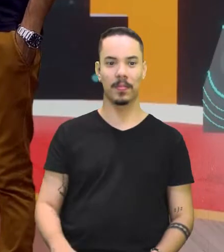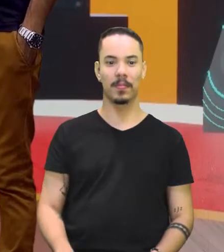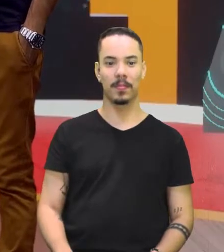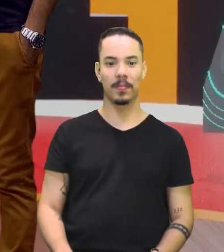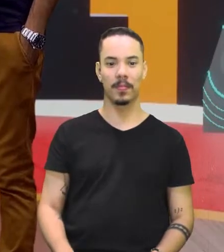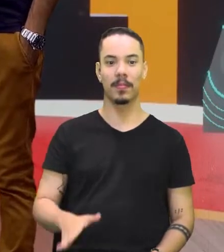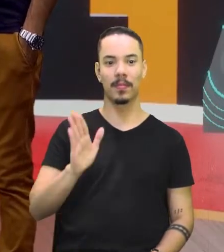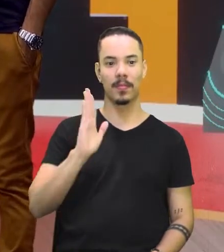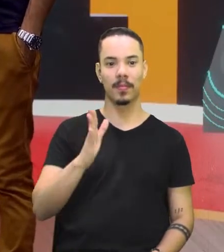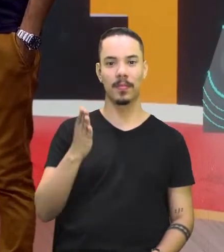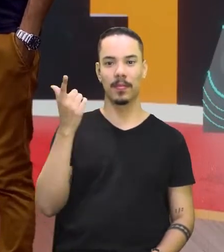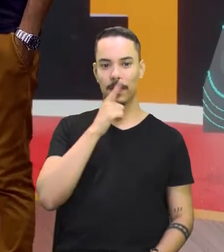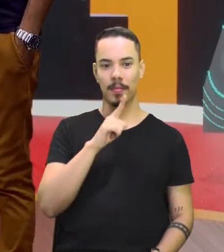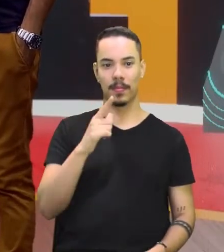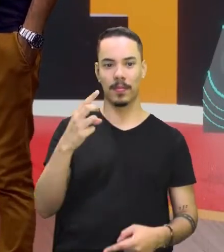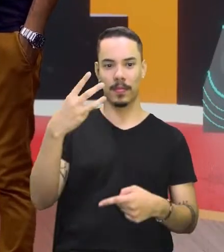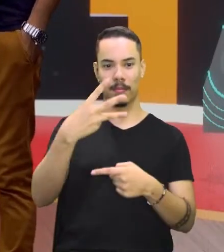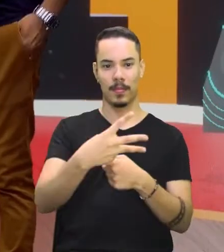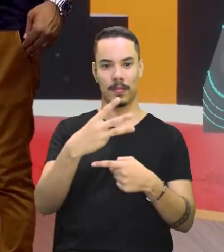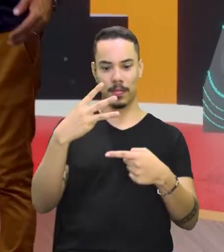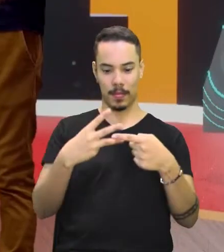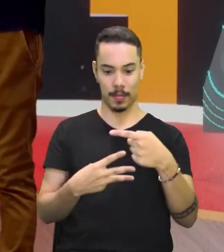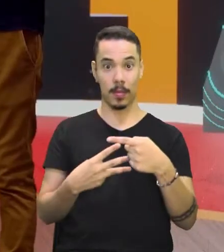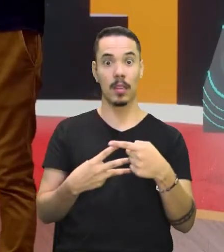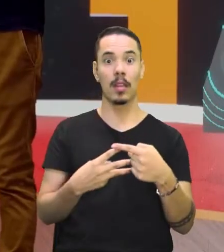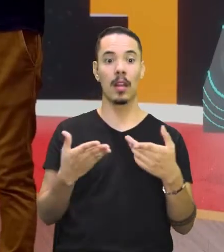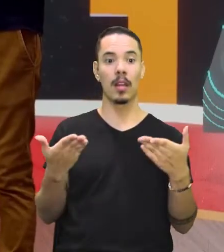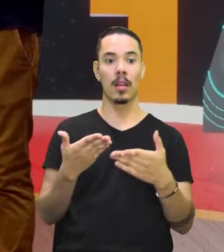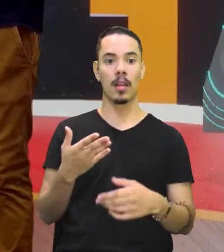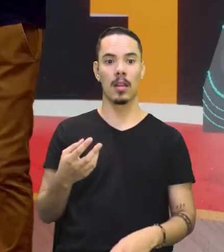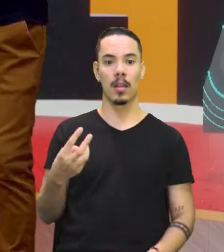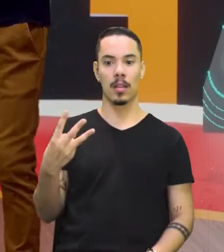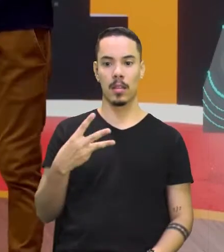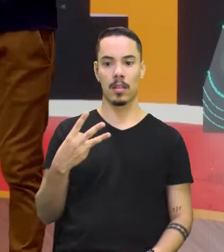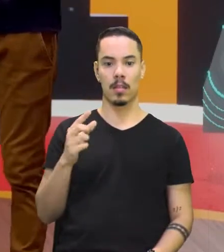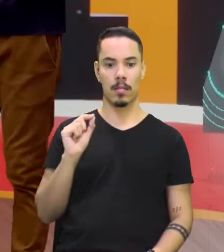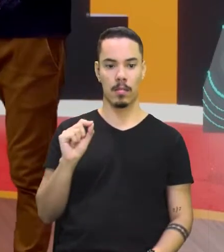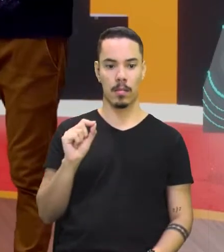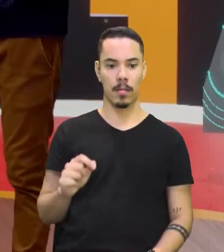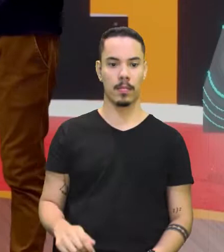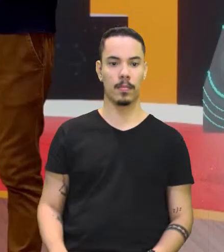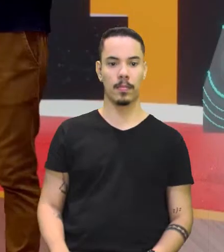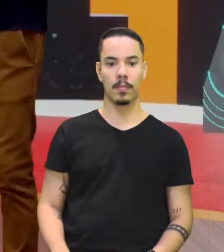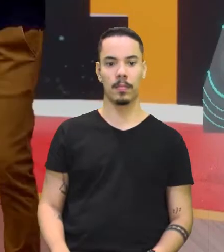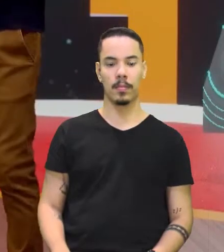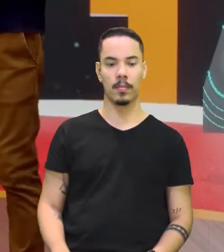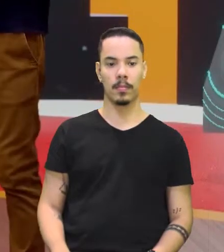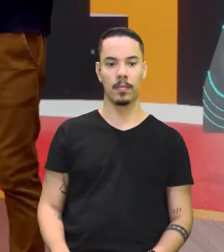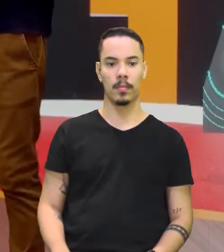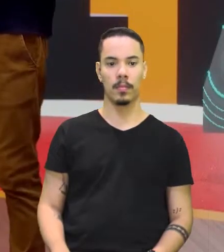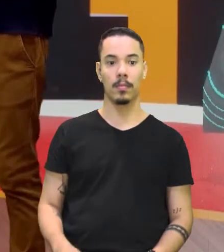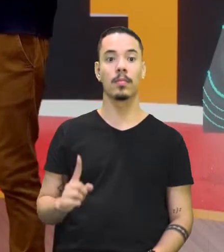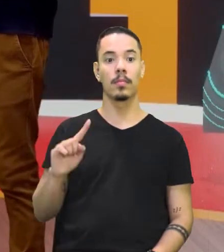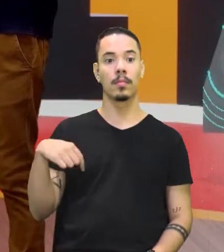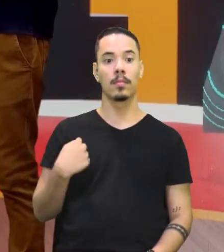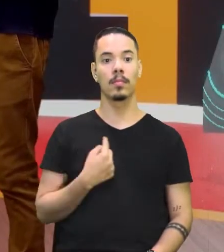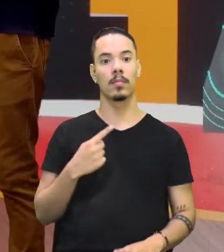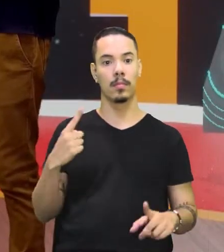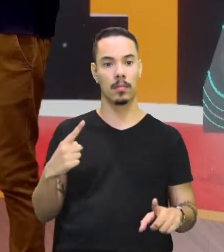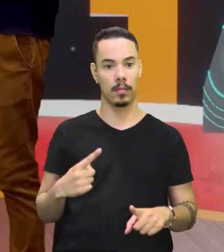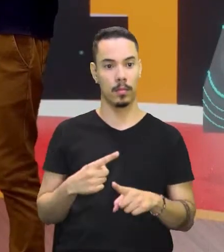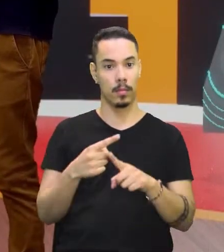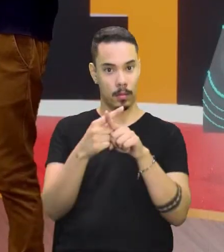nosso coeficiente aqui. Agora, vamos ao terceiro passo. Pode até deixar aqui, vamos lá? No terceiro passo, a gente multiplica a raiz do